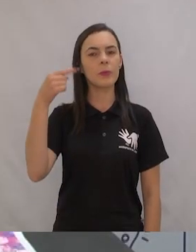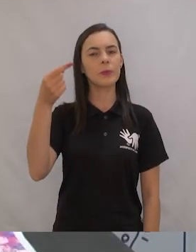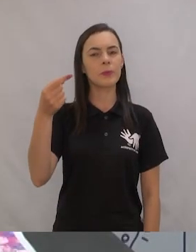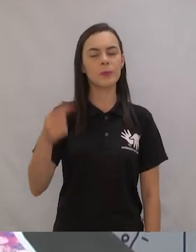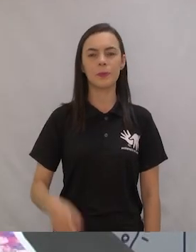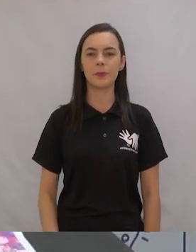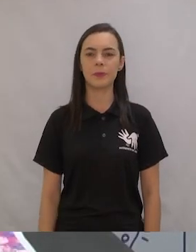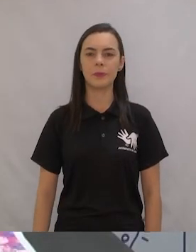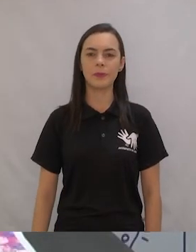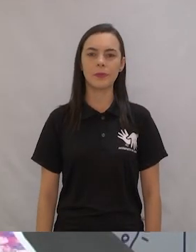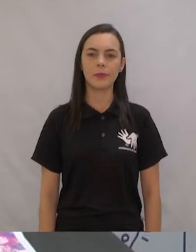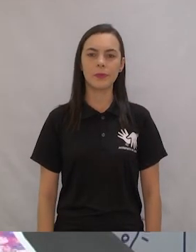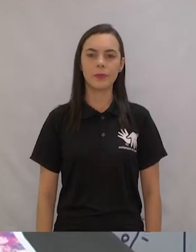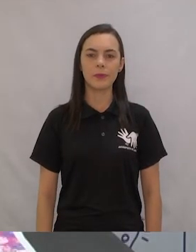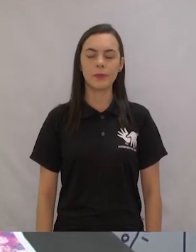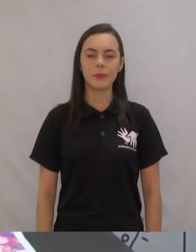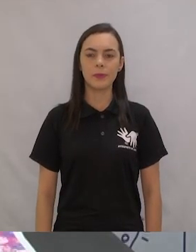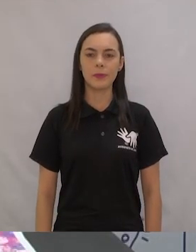para o próximo.